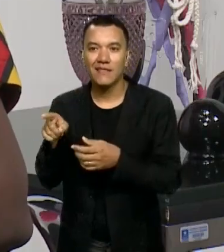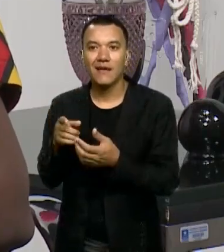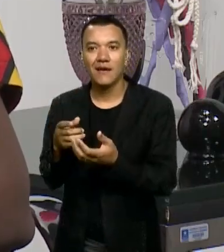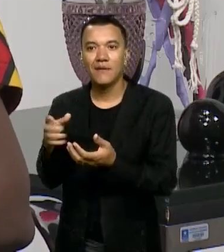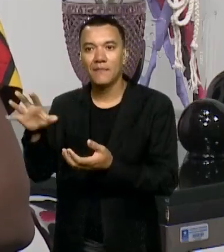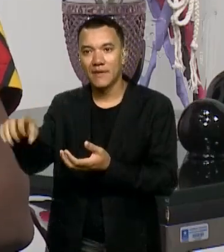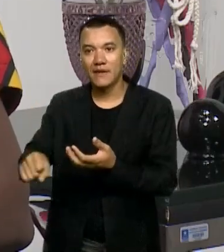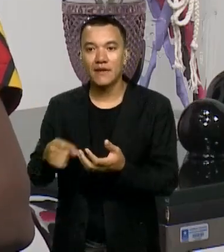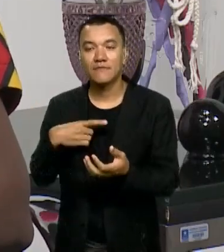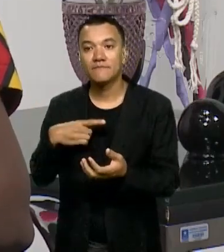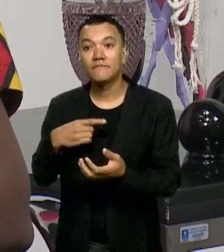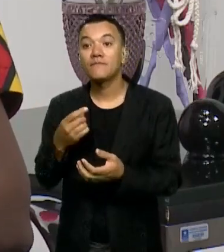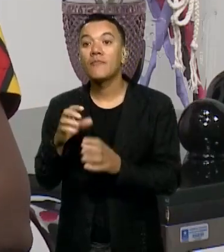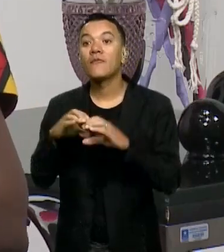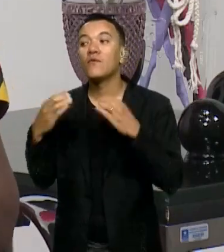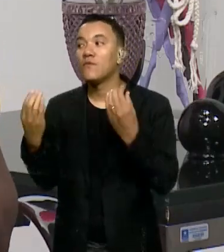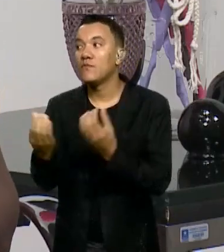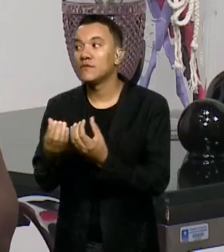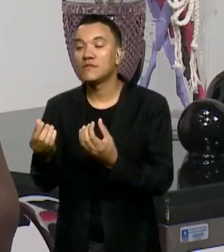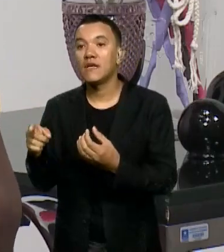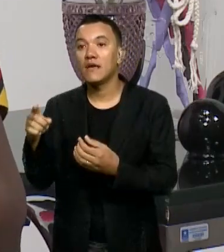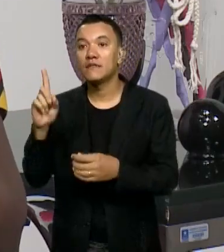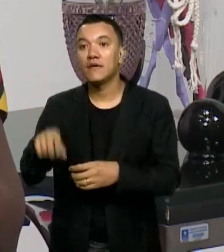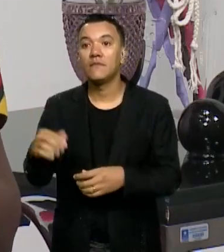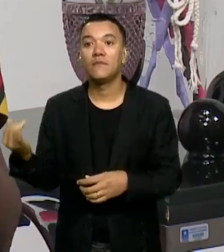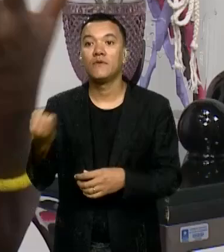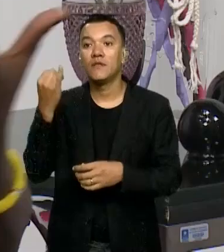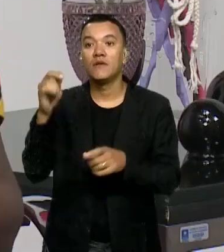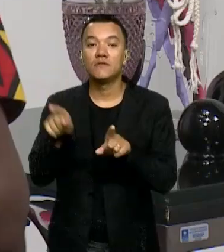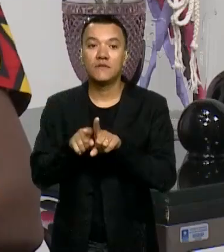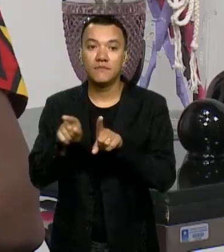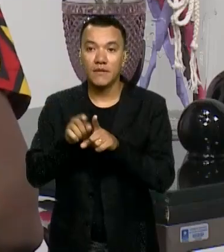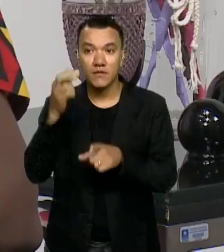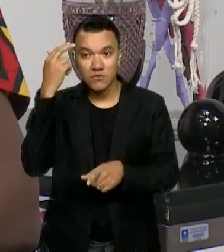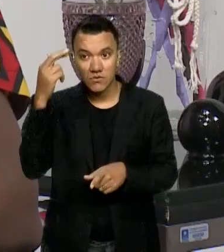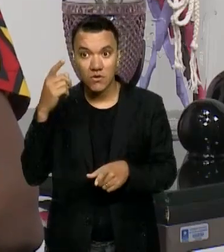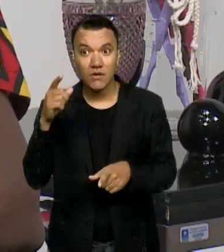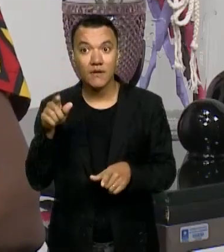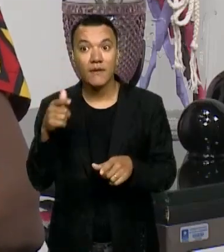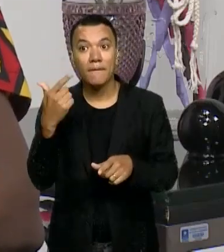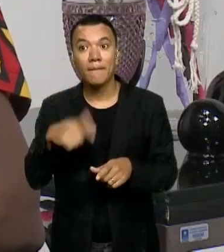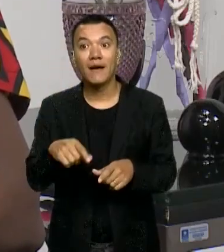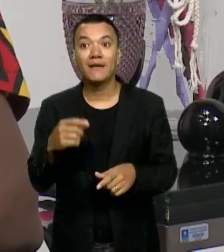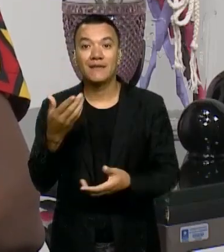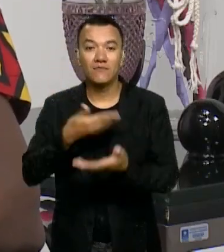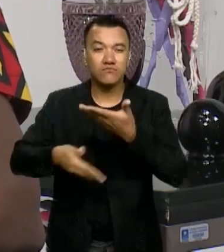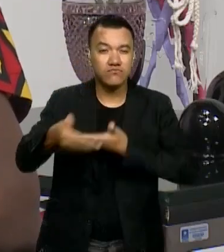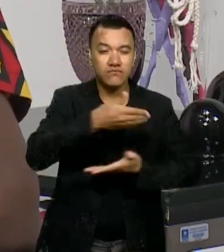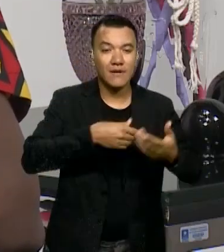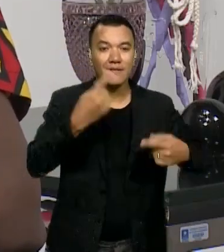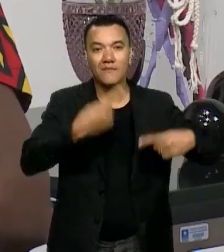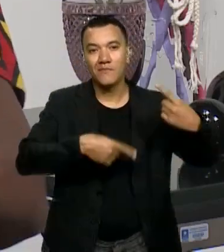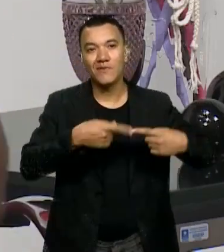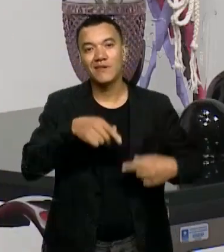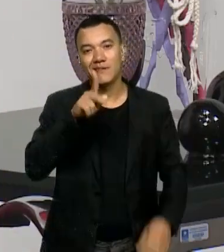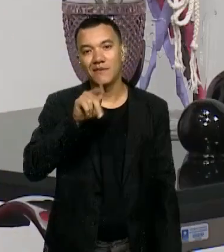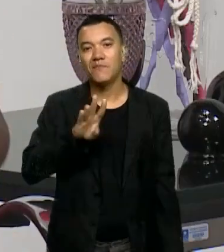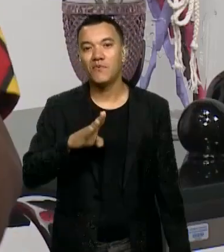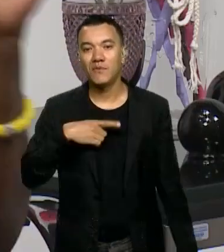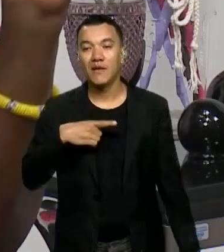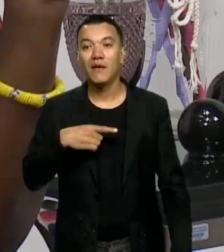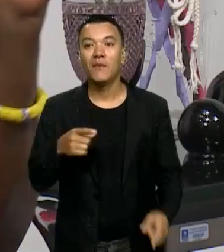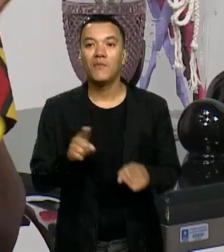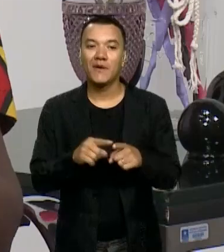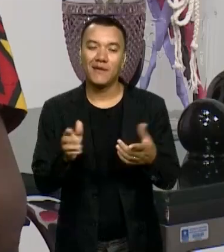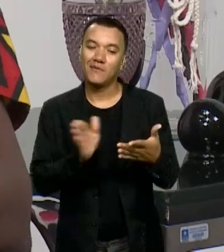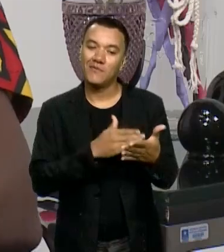a comunidade é muito importante, para a própria história, e trabalhar também a transversalidade da política pública, porque o caderno também